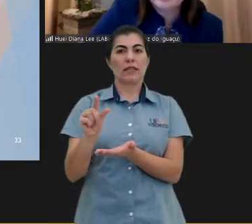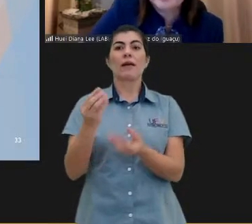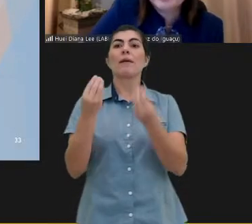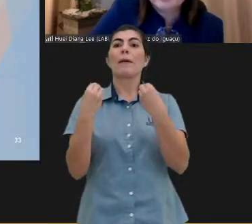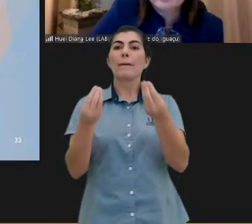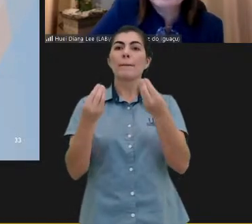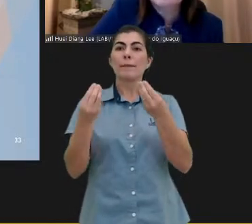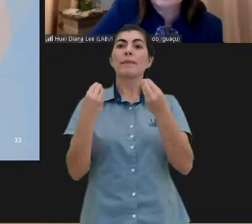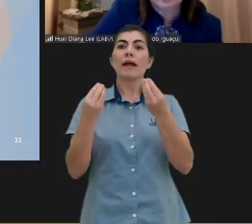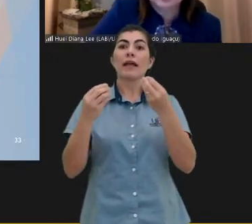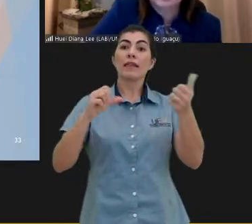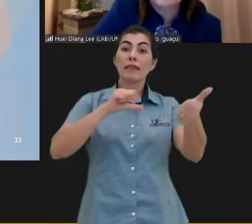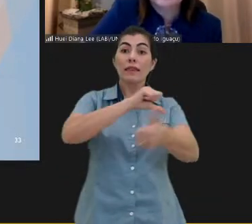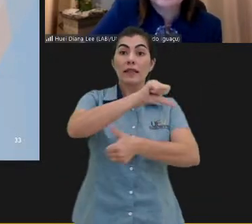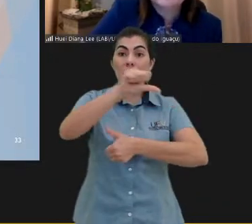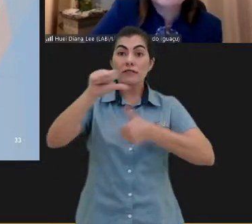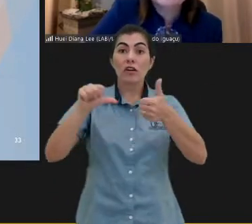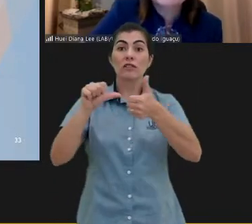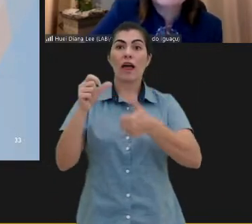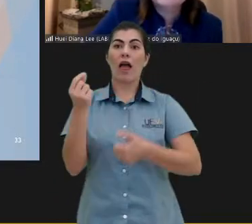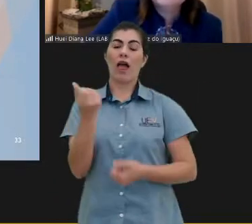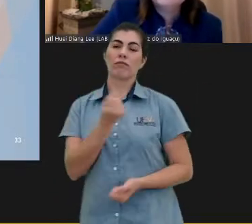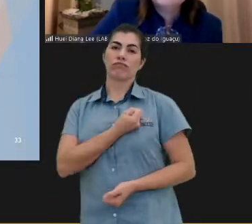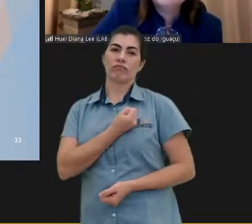essa hype, para valor.